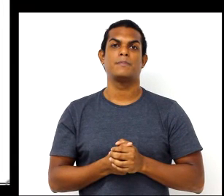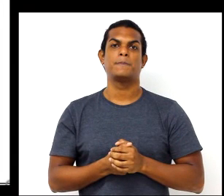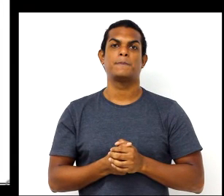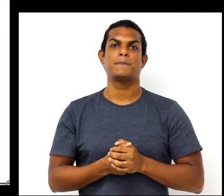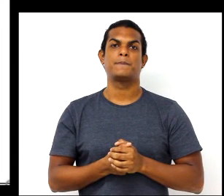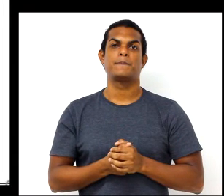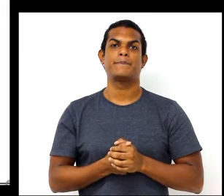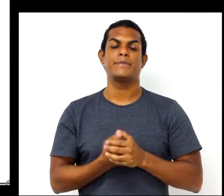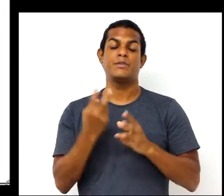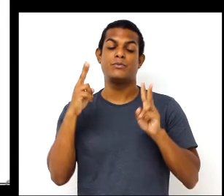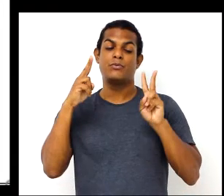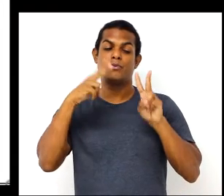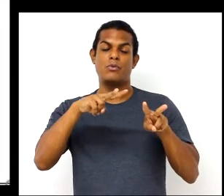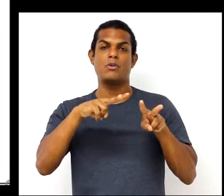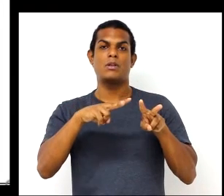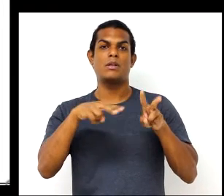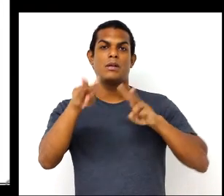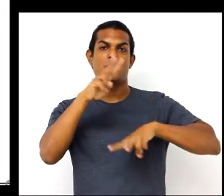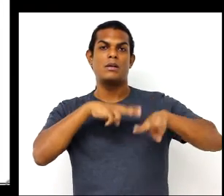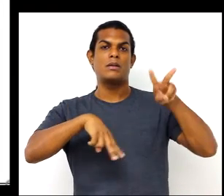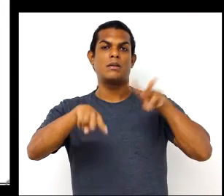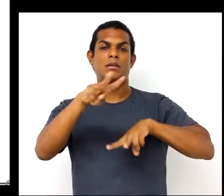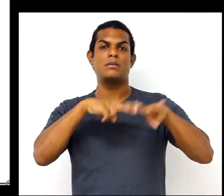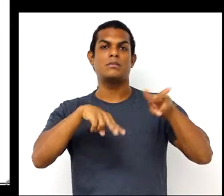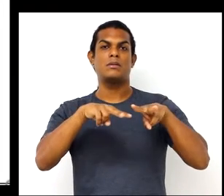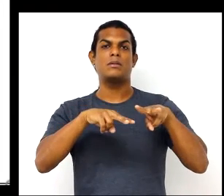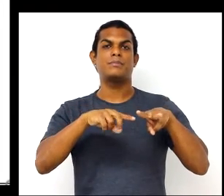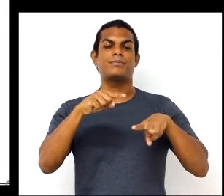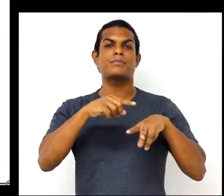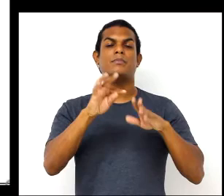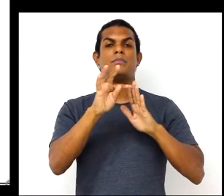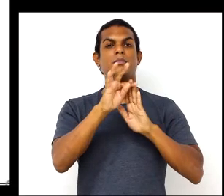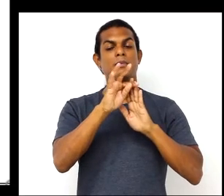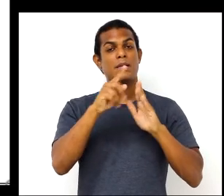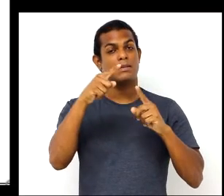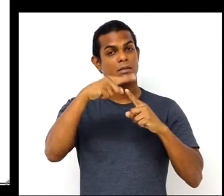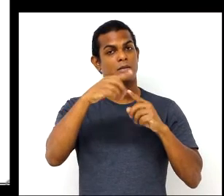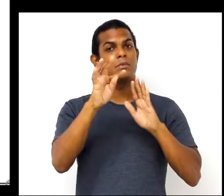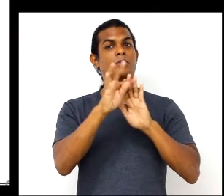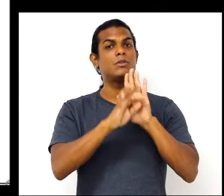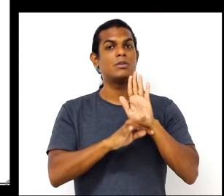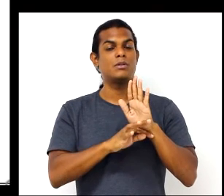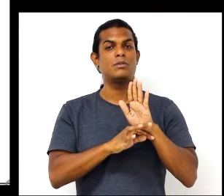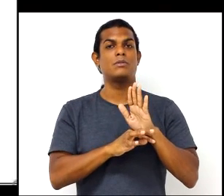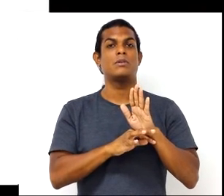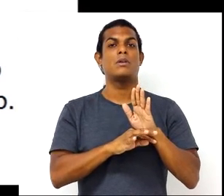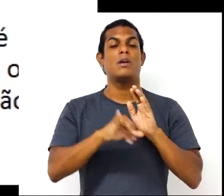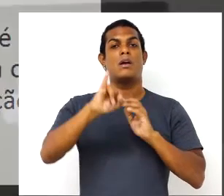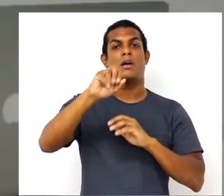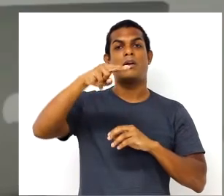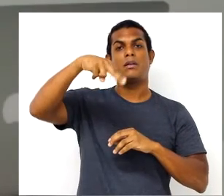da textualidade, vocês verão que o aspecto da informatividade ele vai sobressair.